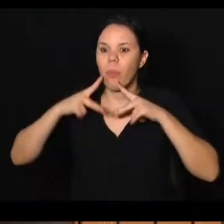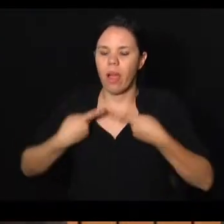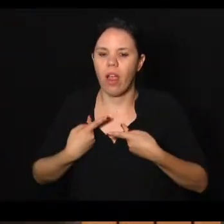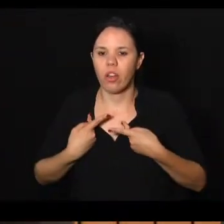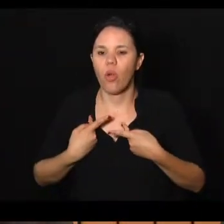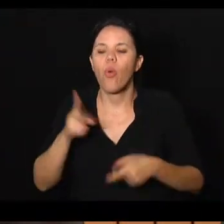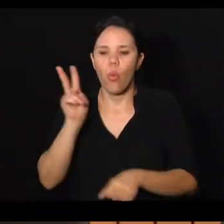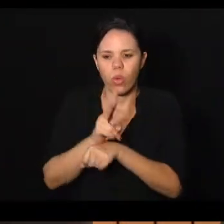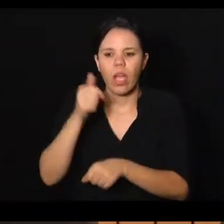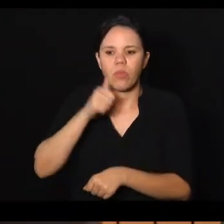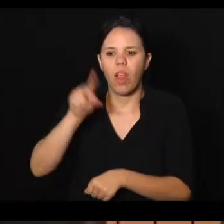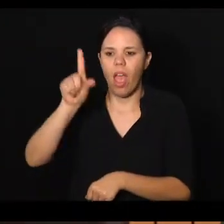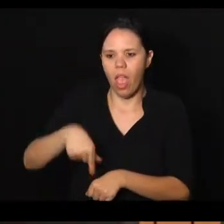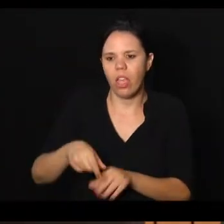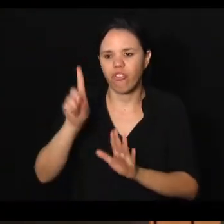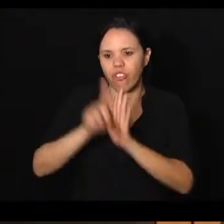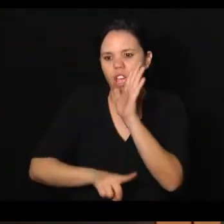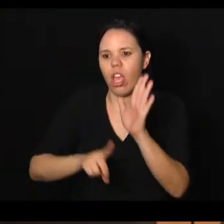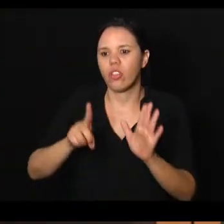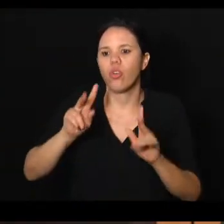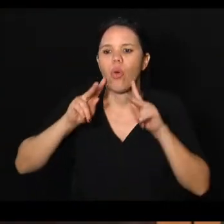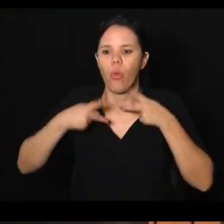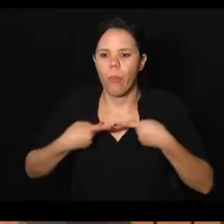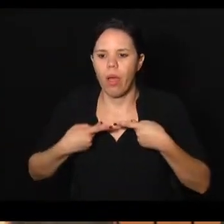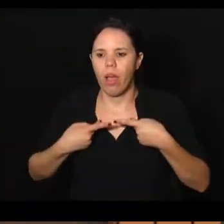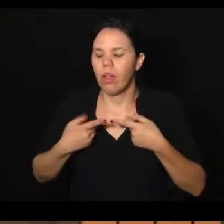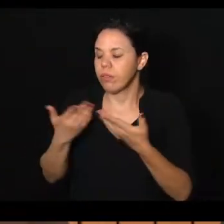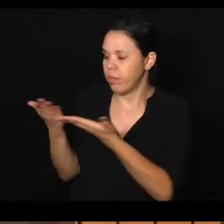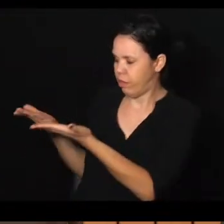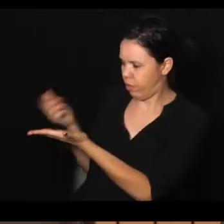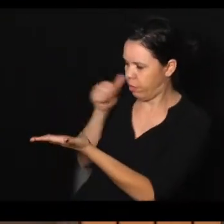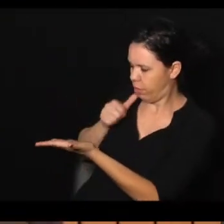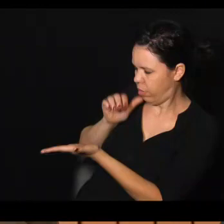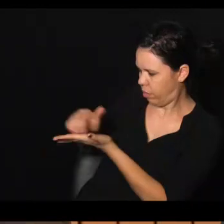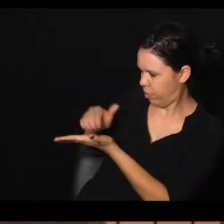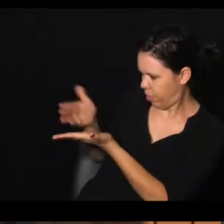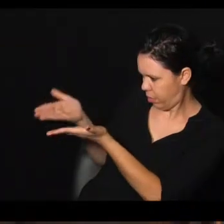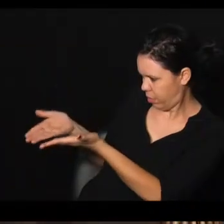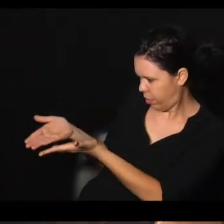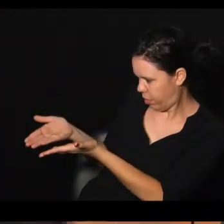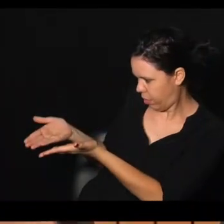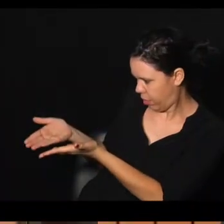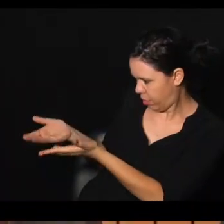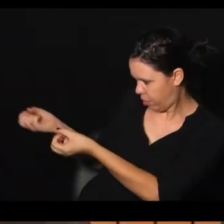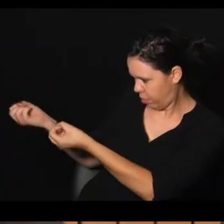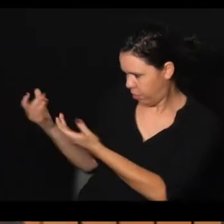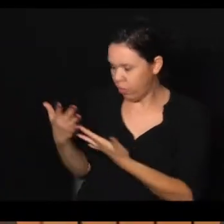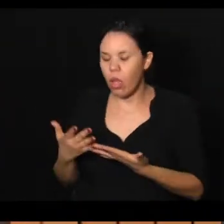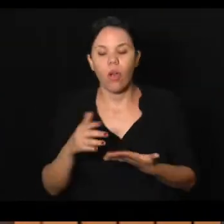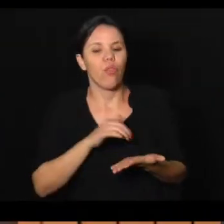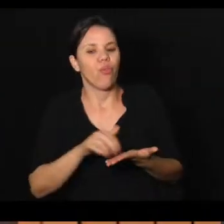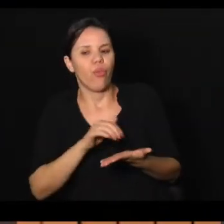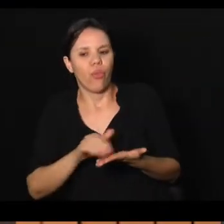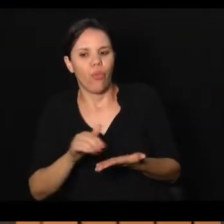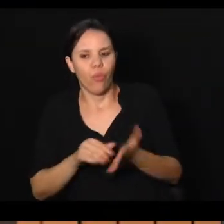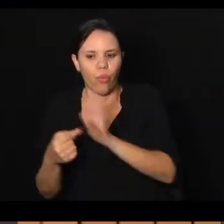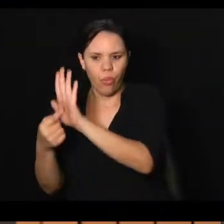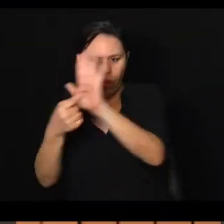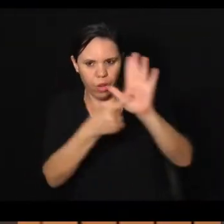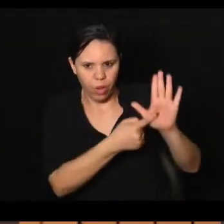de mulher é direitos humanos. E aí, secretária, com a forma como as secretarias estão sendo